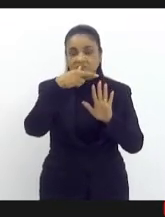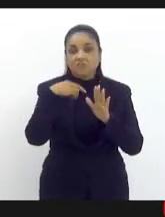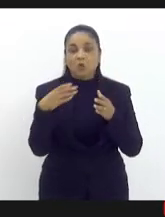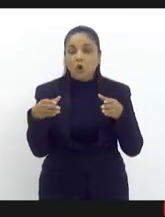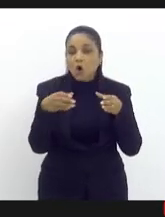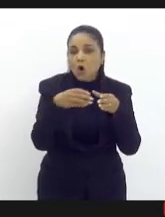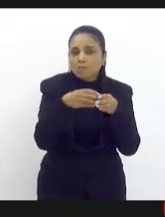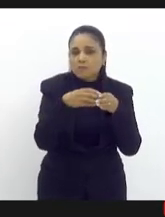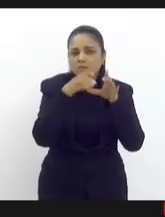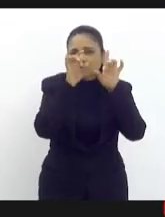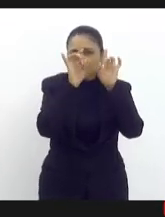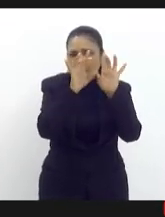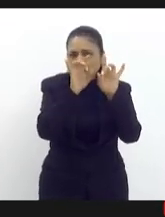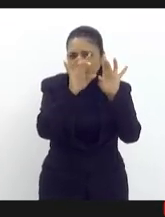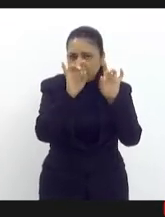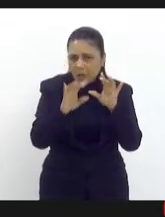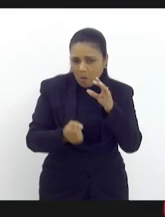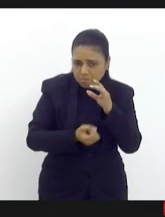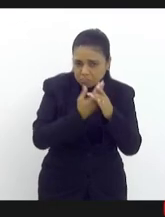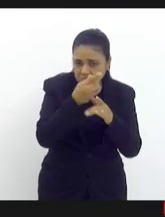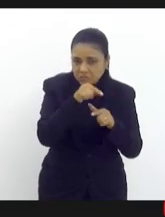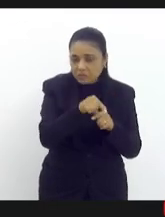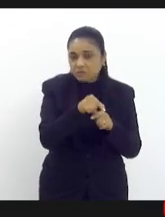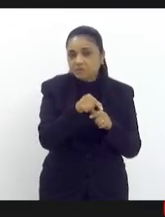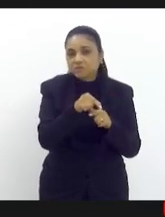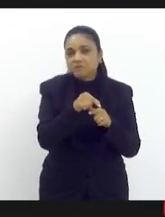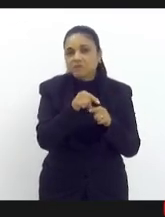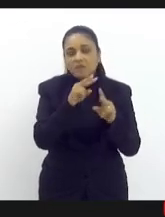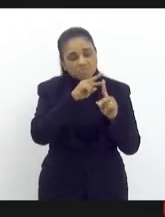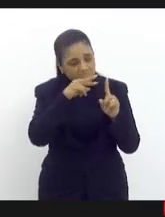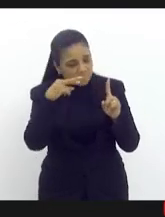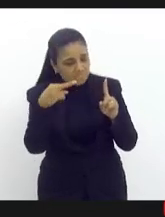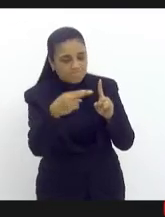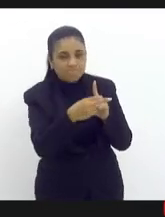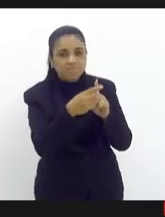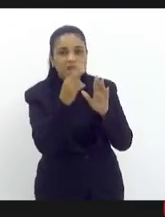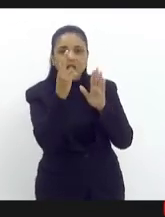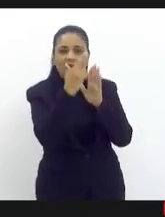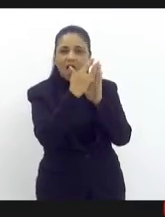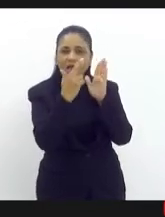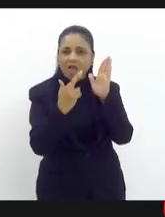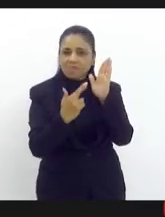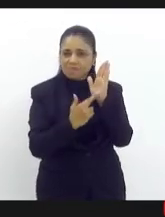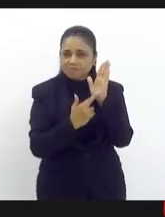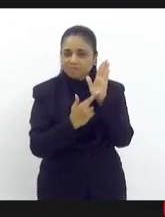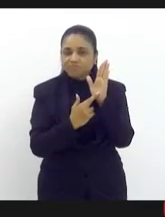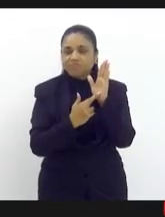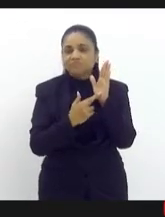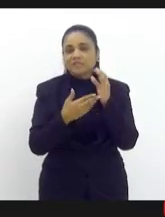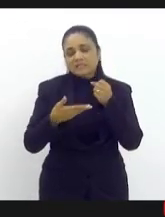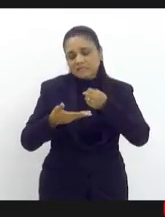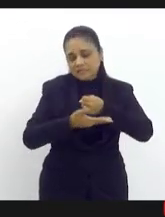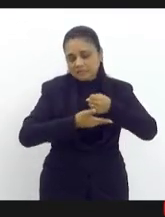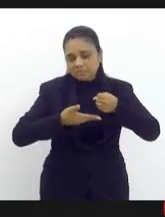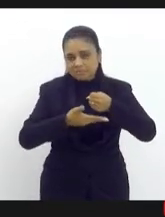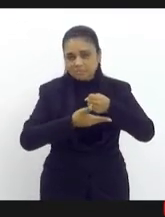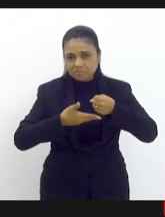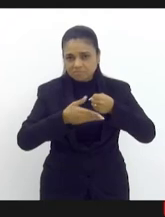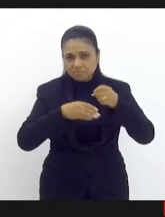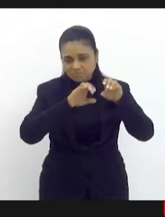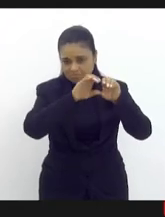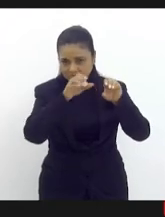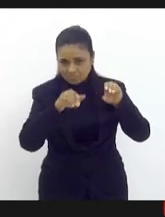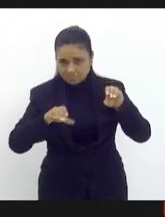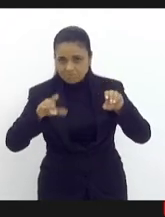comissão especial que visa regulamentar o novo marco de saneamento básico no estado do Rio de Janeiro. Um